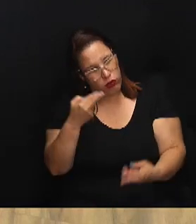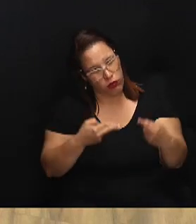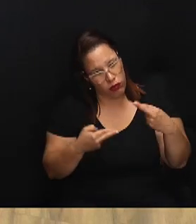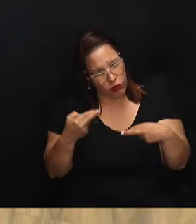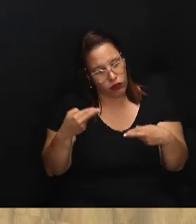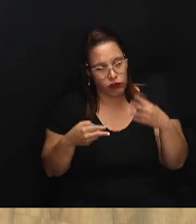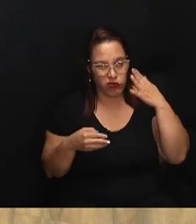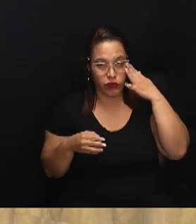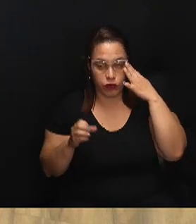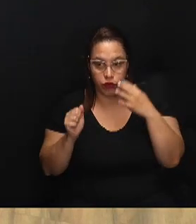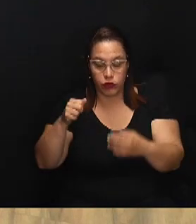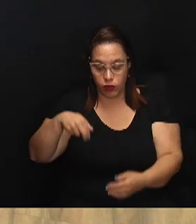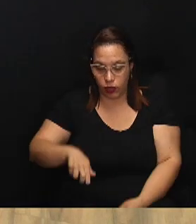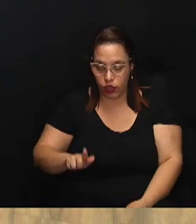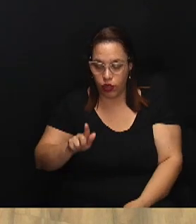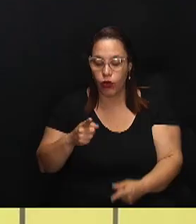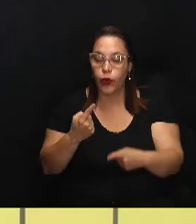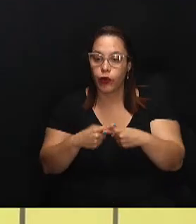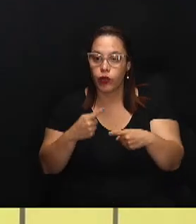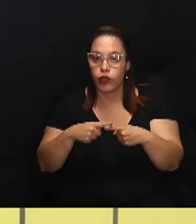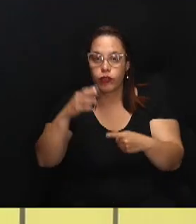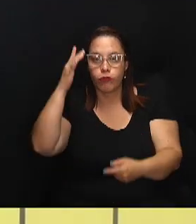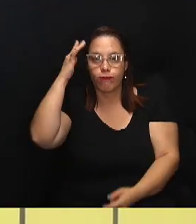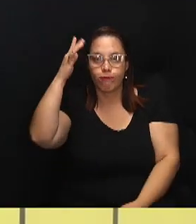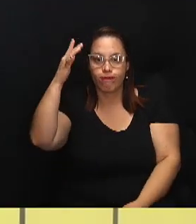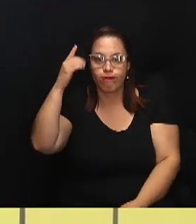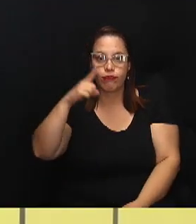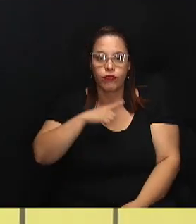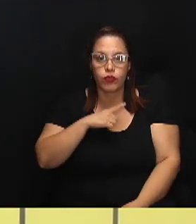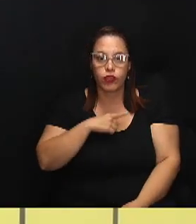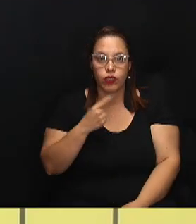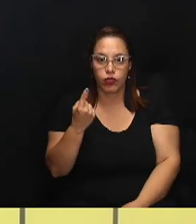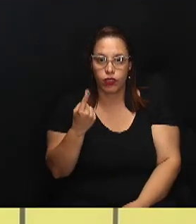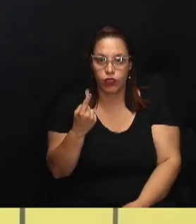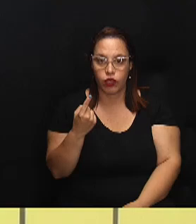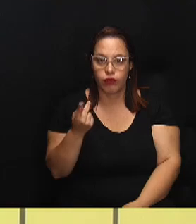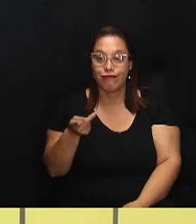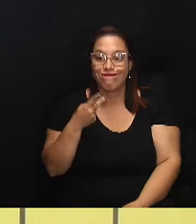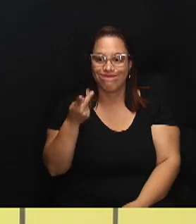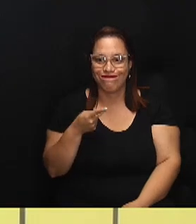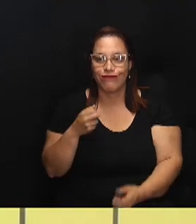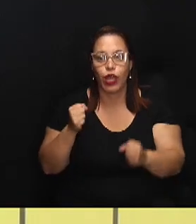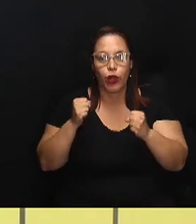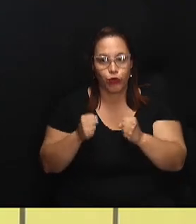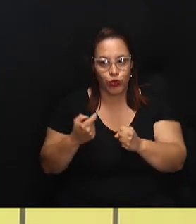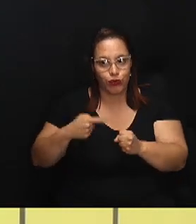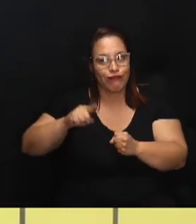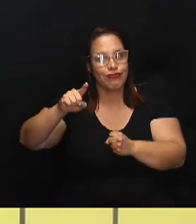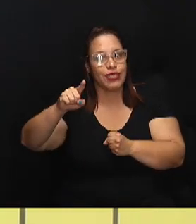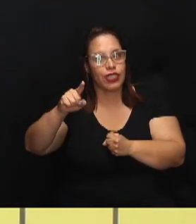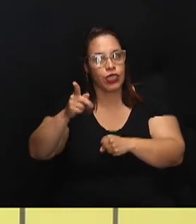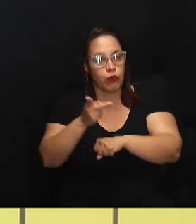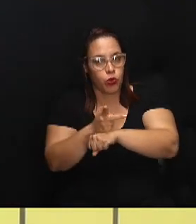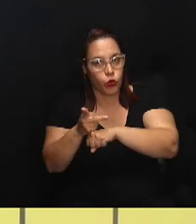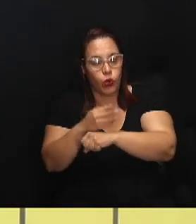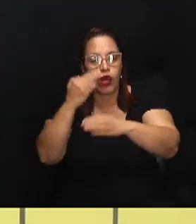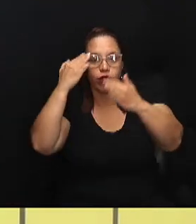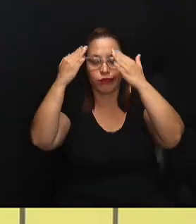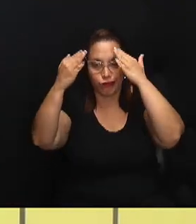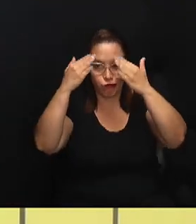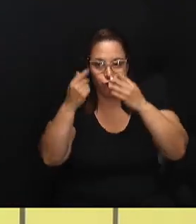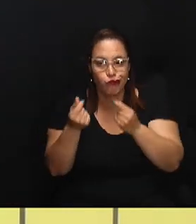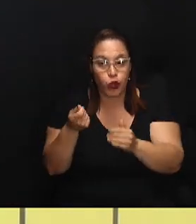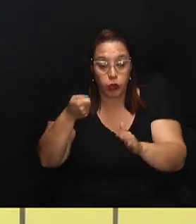o pessoal da ONG, porque assim, eu penso, gente, eu ainda tive uma condição, como você disse, né, que eu pude ir atrás e que eu tive toda essa